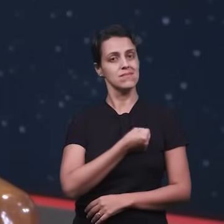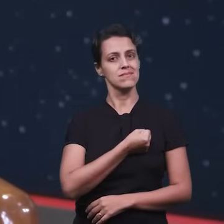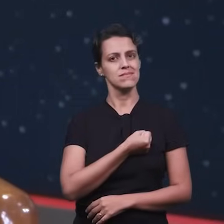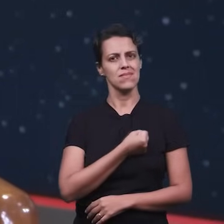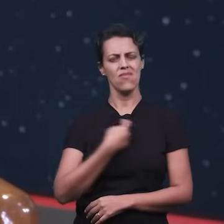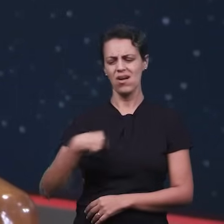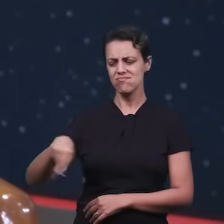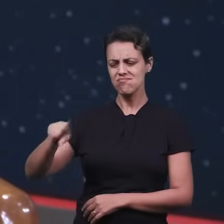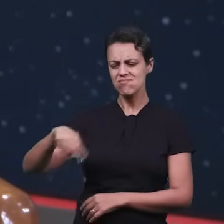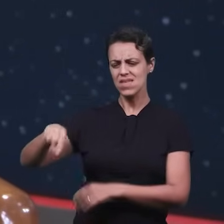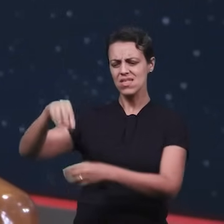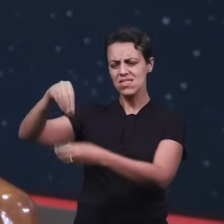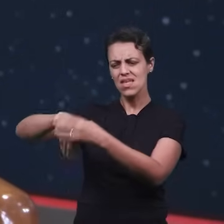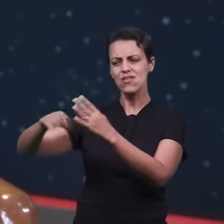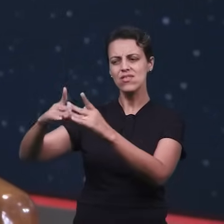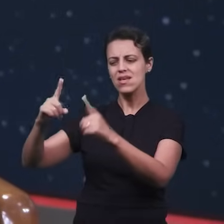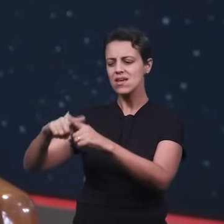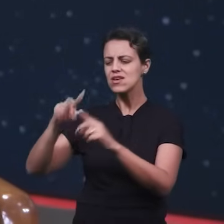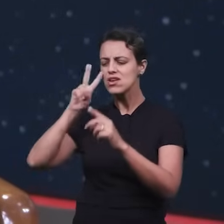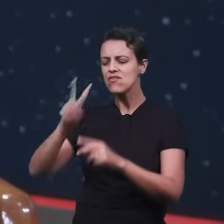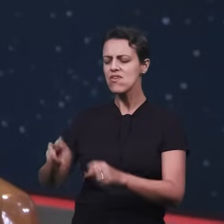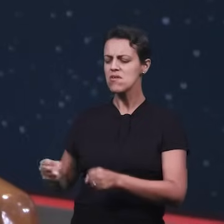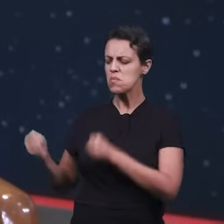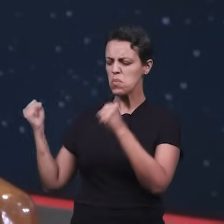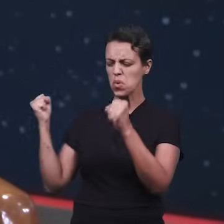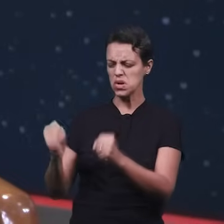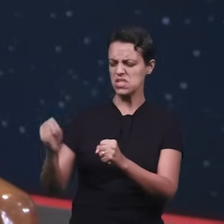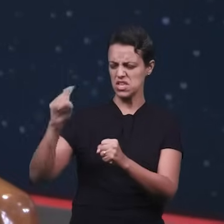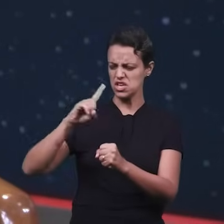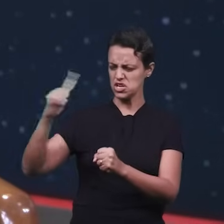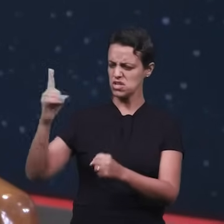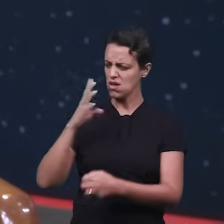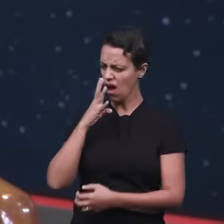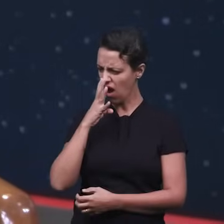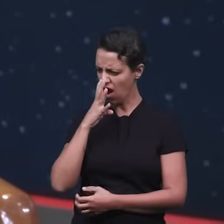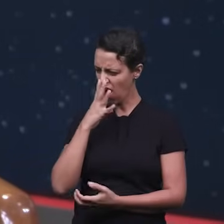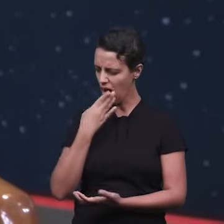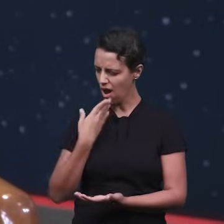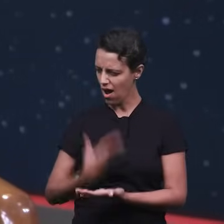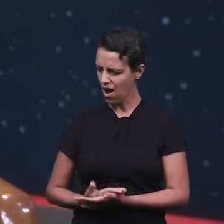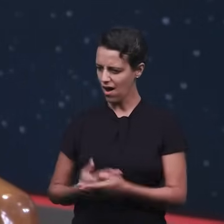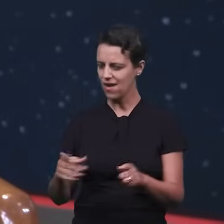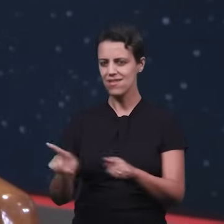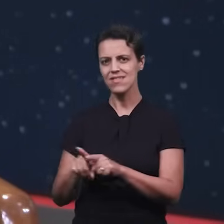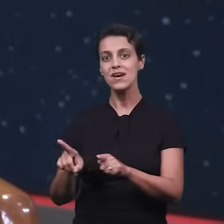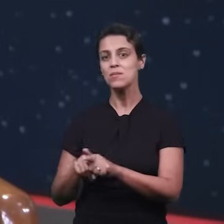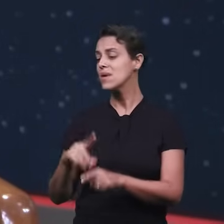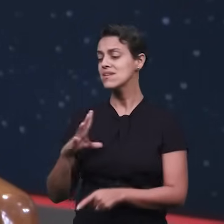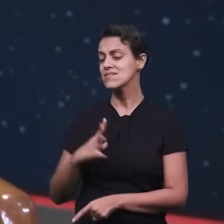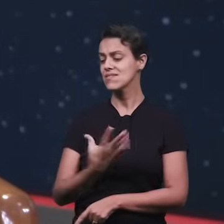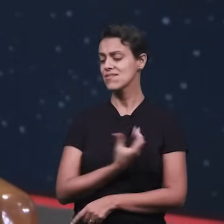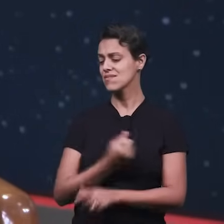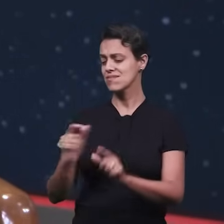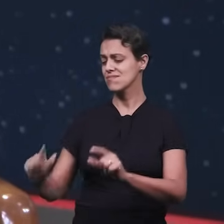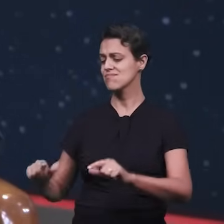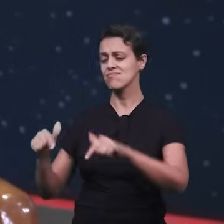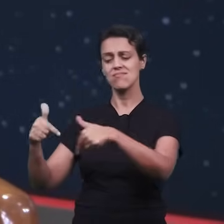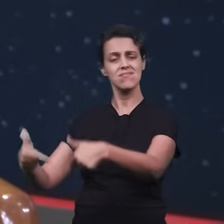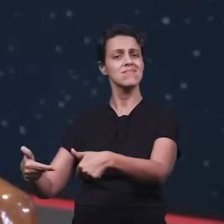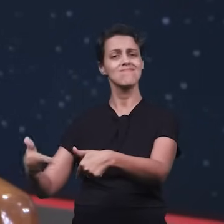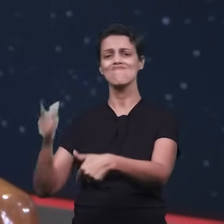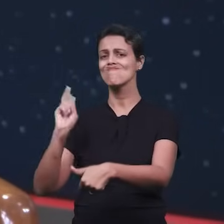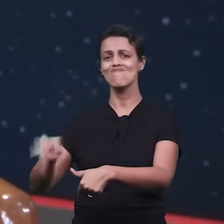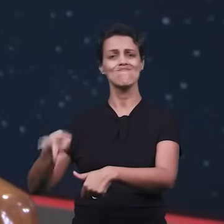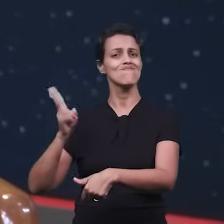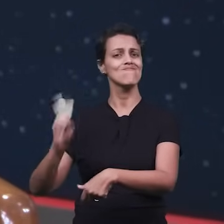com isso. Tem que haver manifestação do poder de Deus e tem que haver a manifestação da redenção o tempo inteiro em nosso meio, que é o que nós